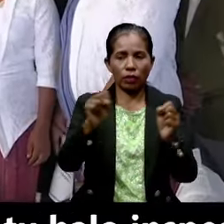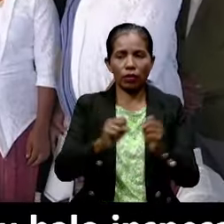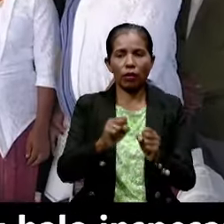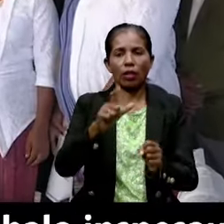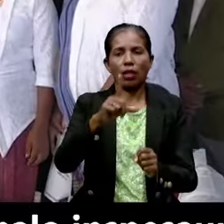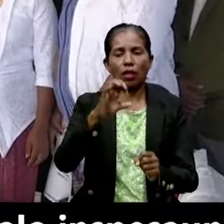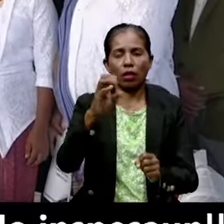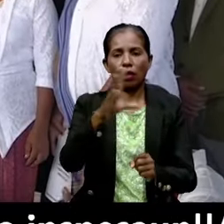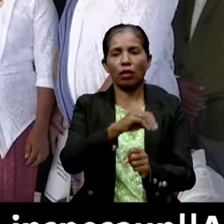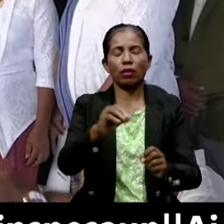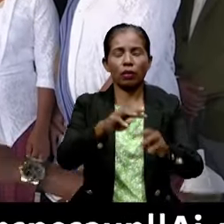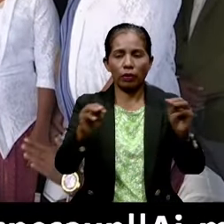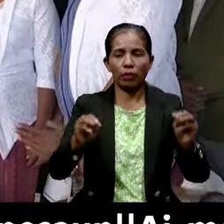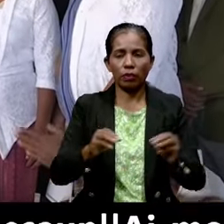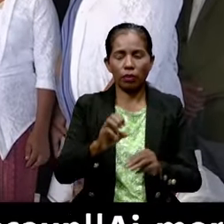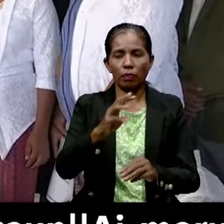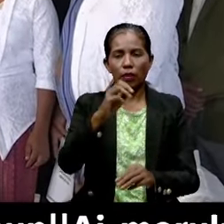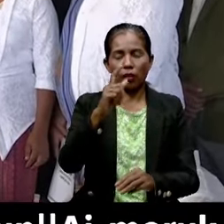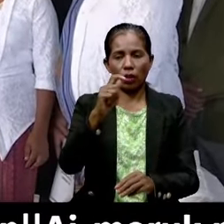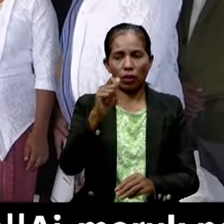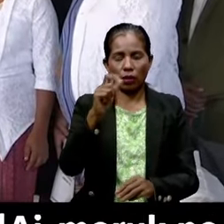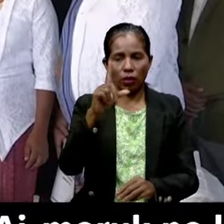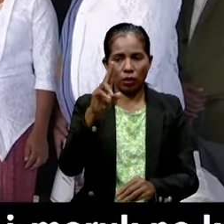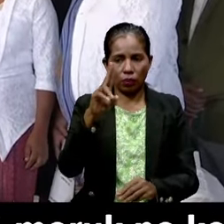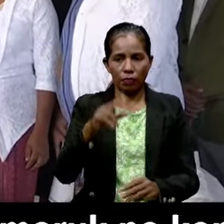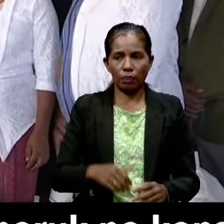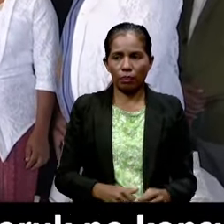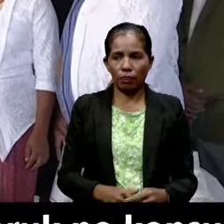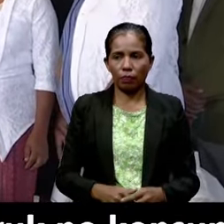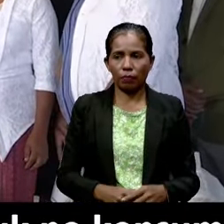nomos se fisuku mantelolao, a Gina Lola, Dilma Sujeti, GMN.